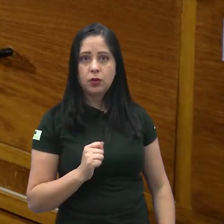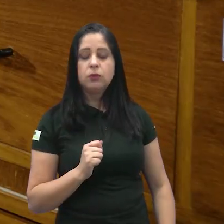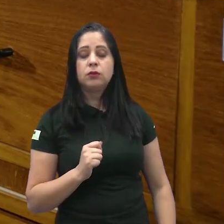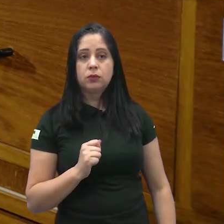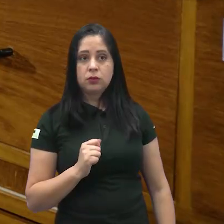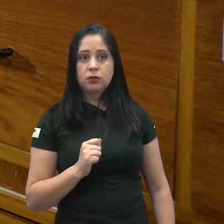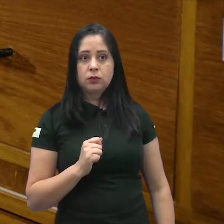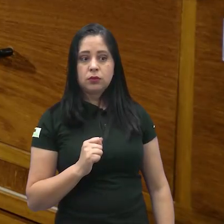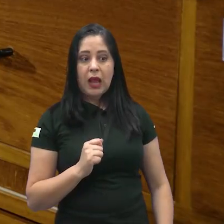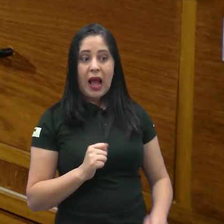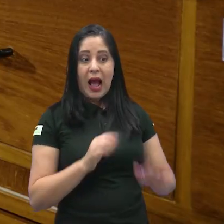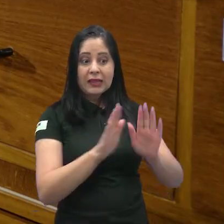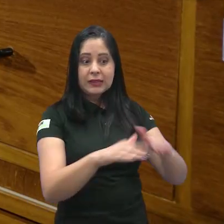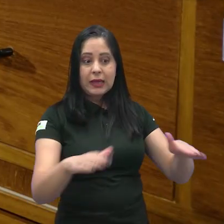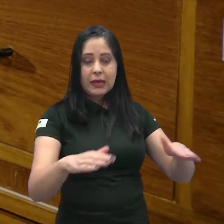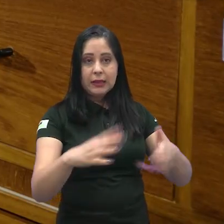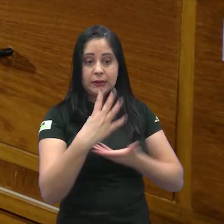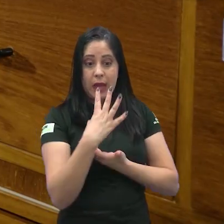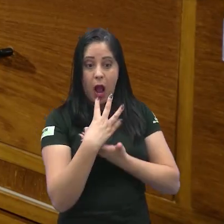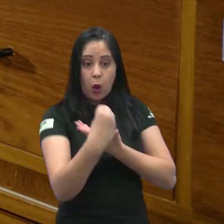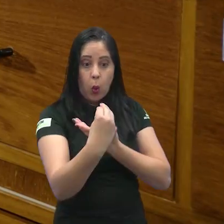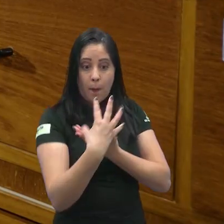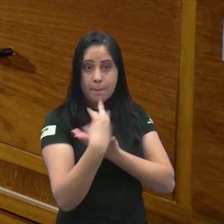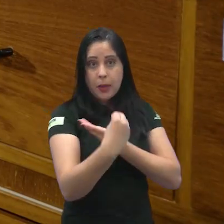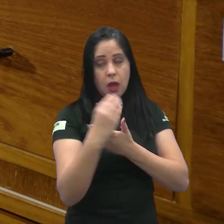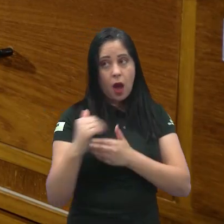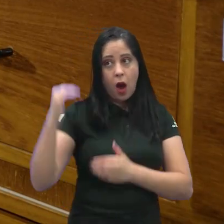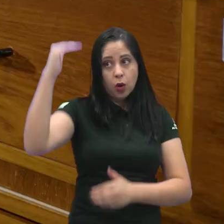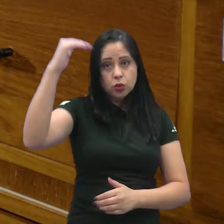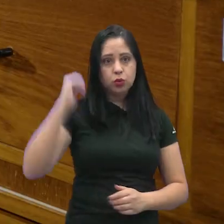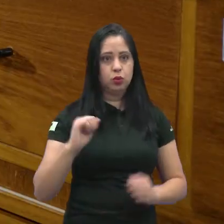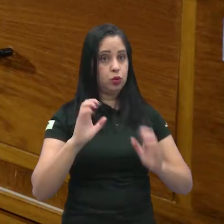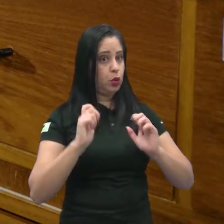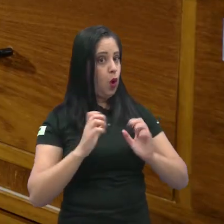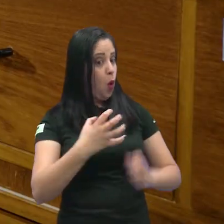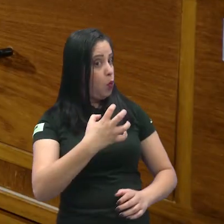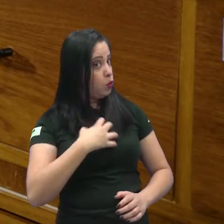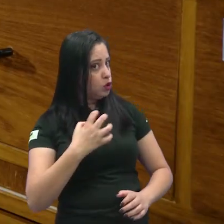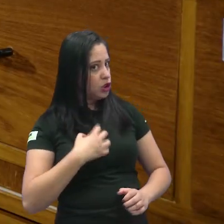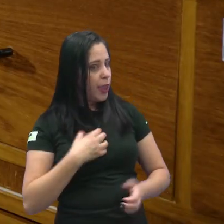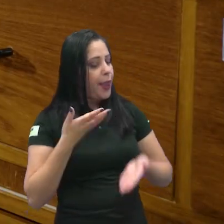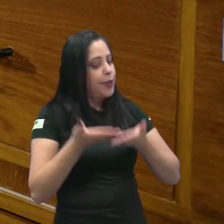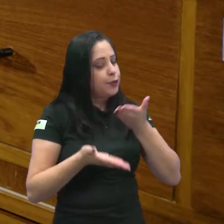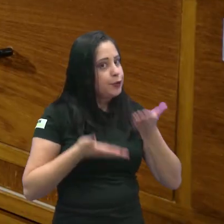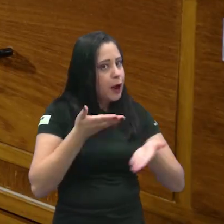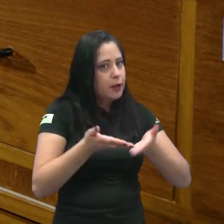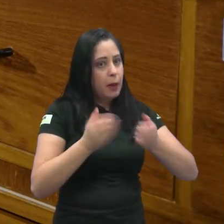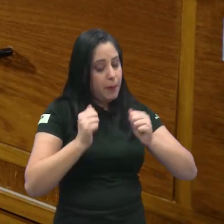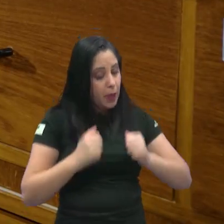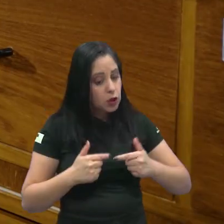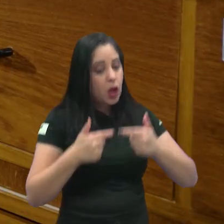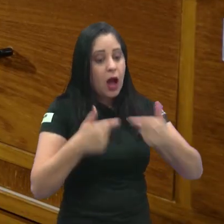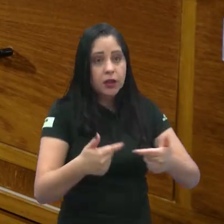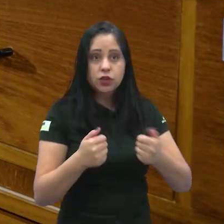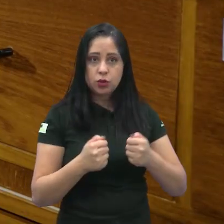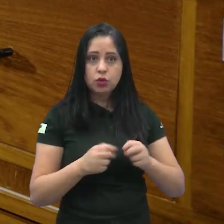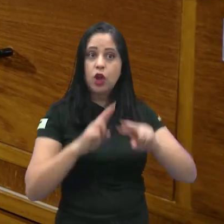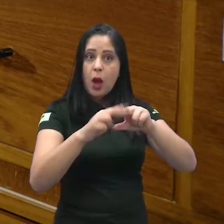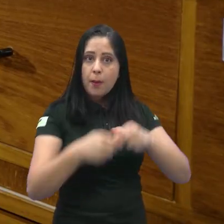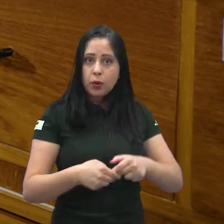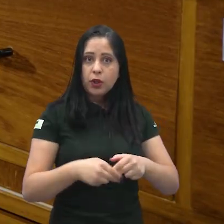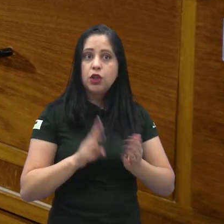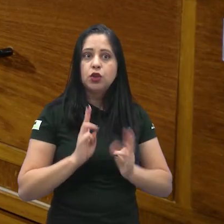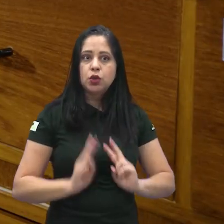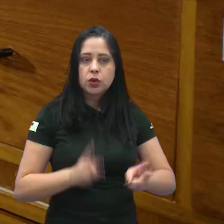exemplo dos adultos. Então, tudo que elas veem, a forma que a gente lida, que a gente trata, por isso que a gente sempre trata as crianças com muita educação. Tudo que vai pedir